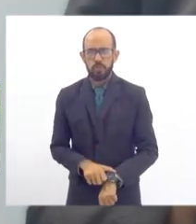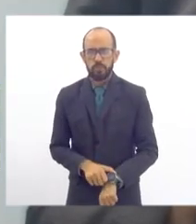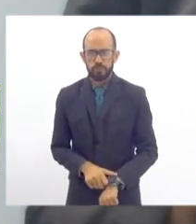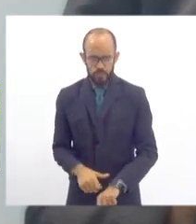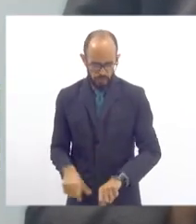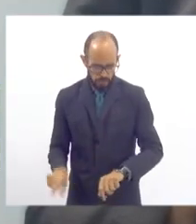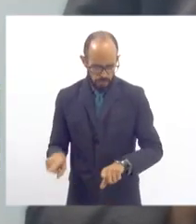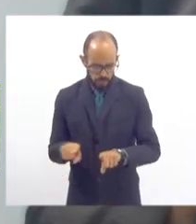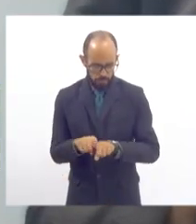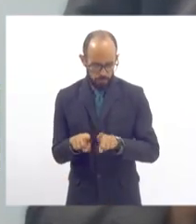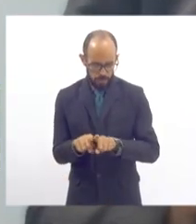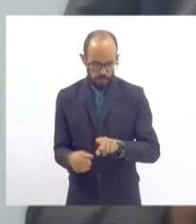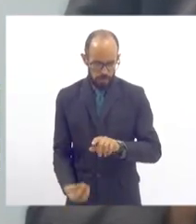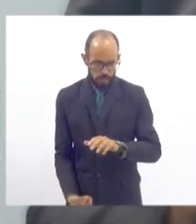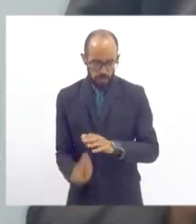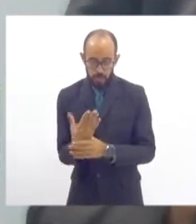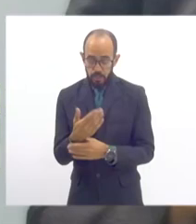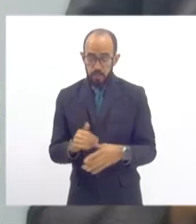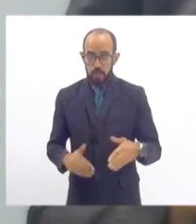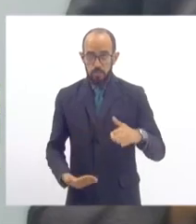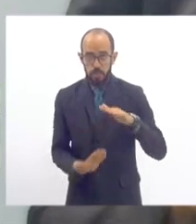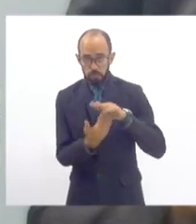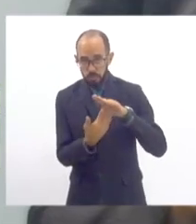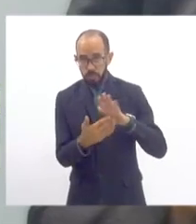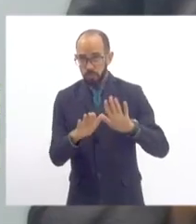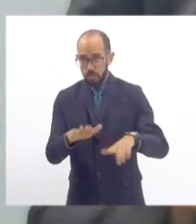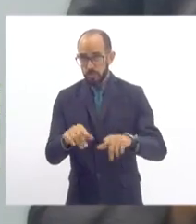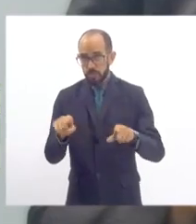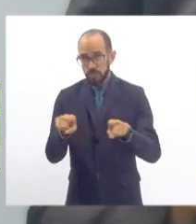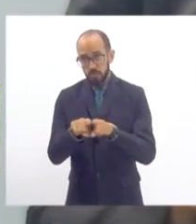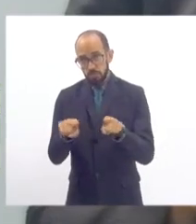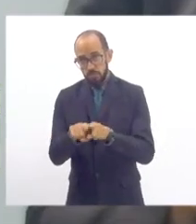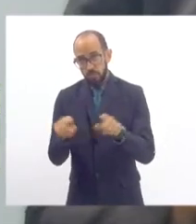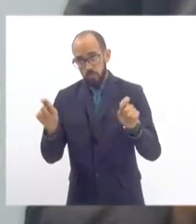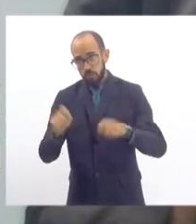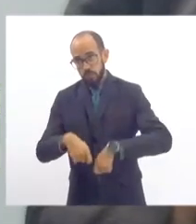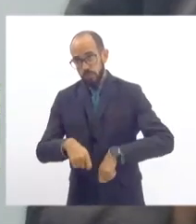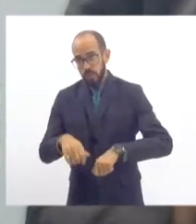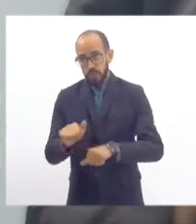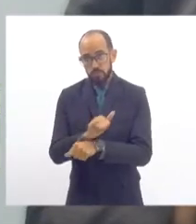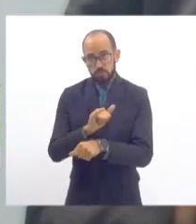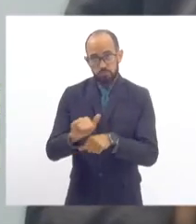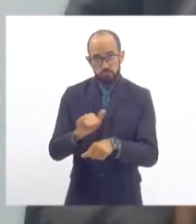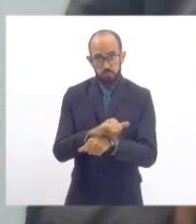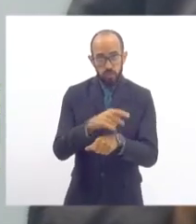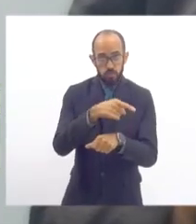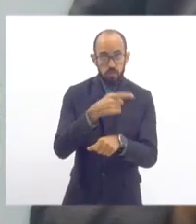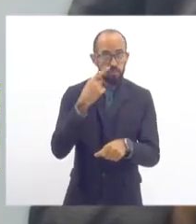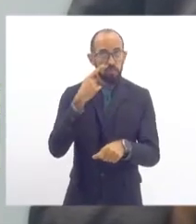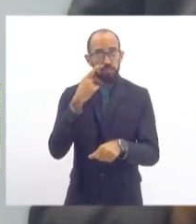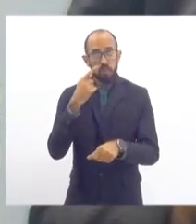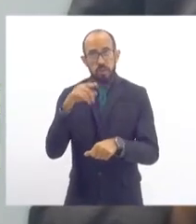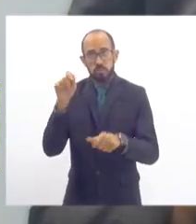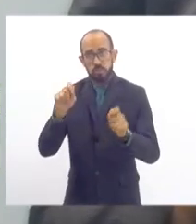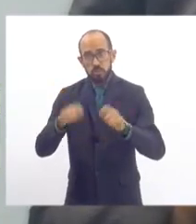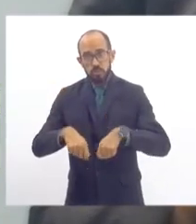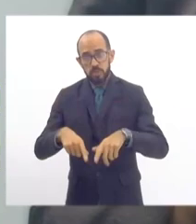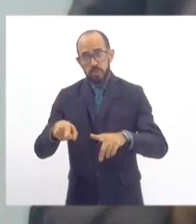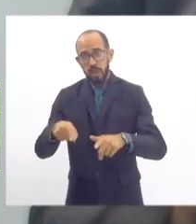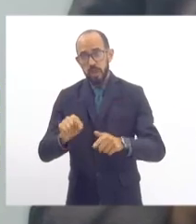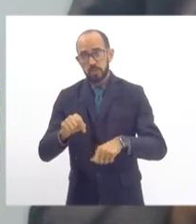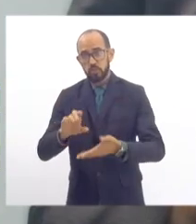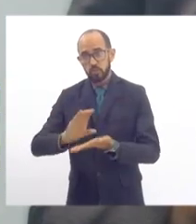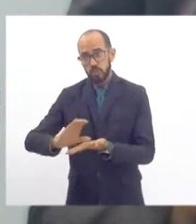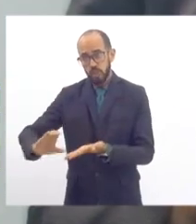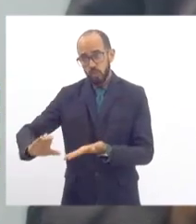mesmo tempo que ele cria limitações, ele também cria possibilidades. Vamos trabalhar em cima das possibilidades. A questão dos